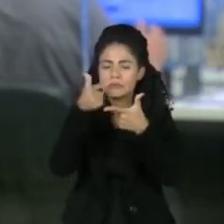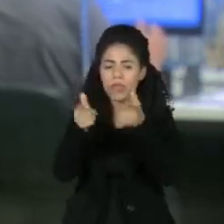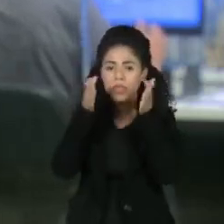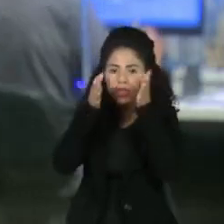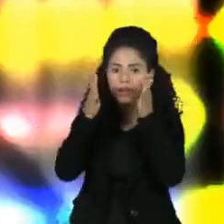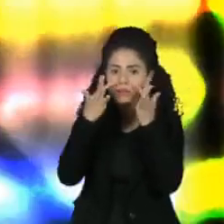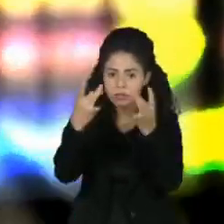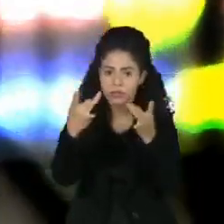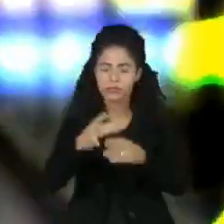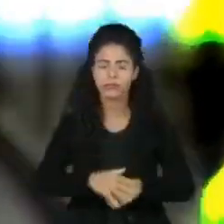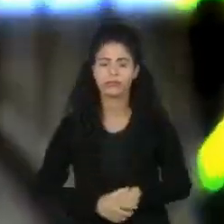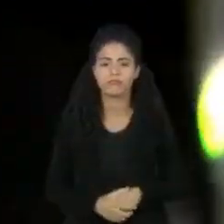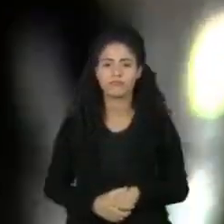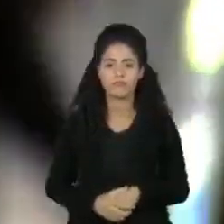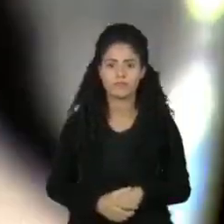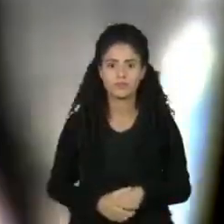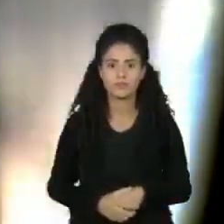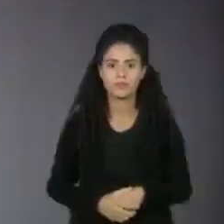for excessivo.